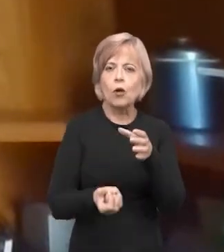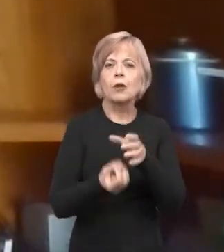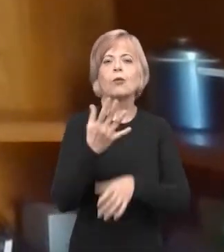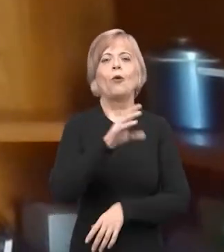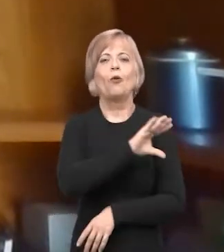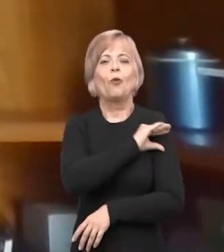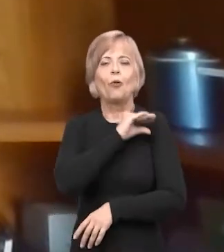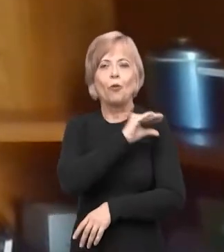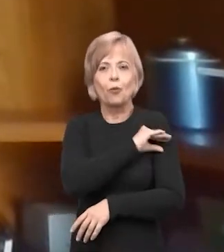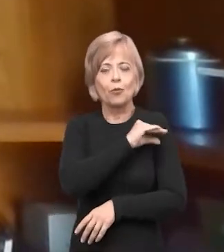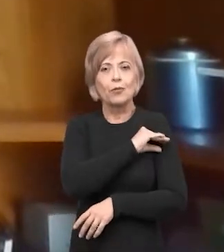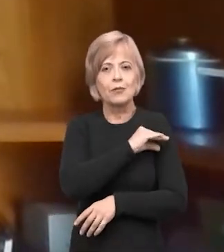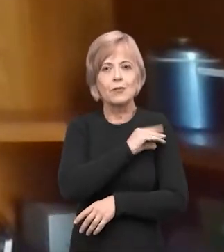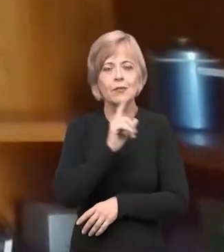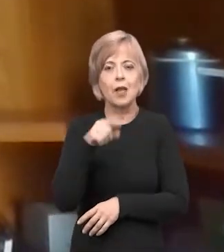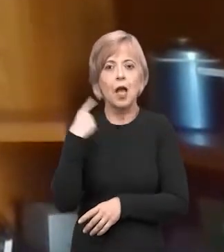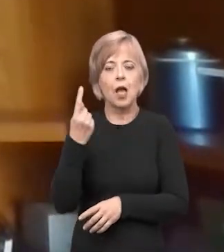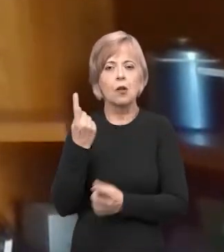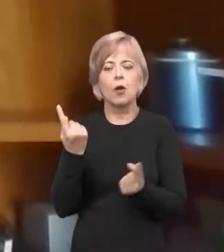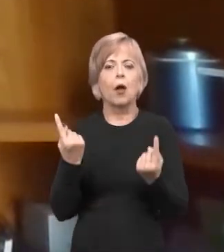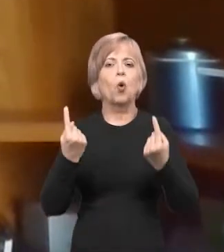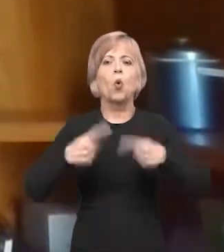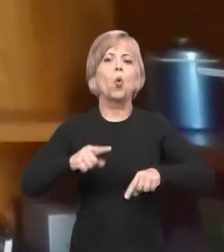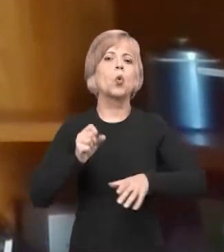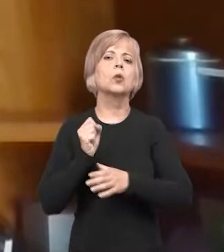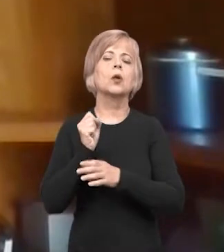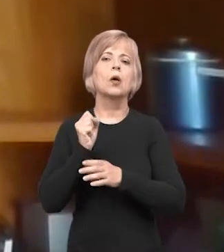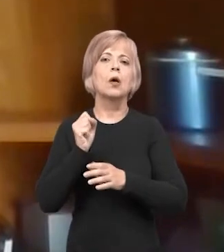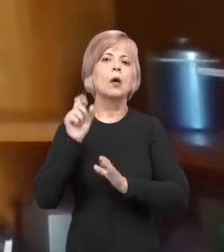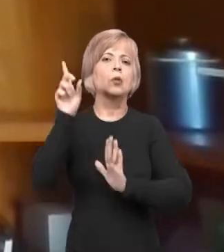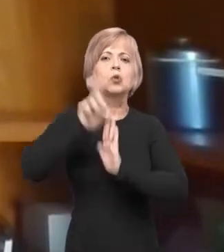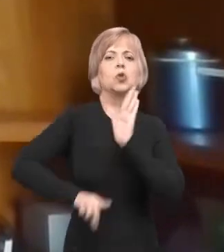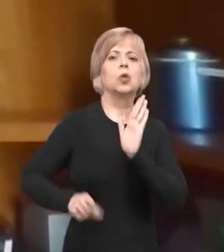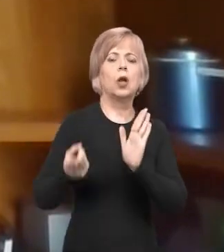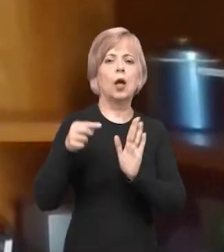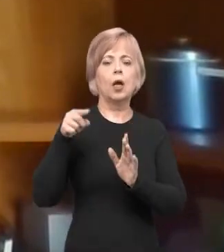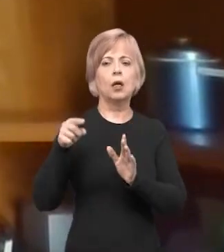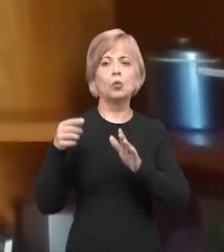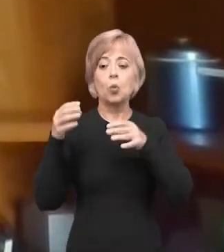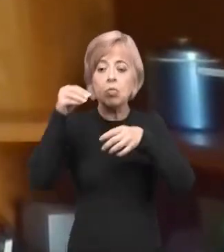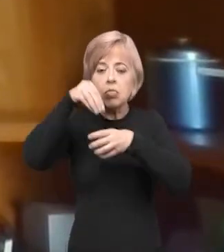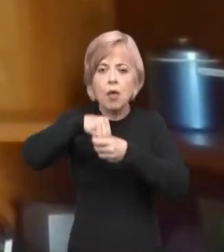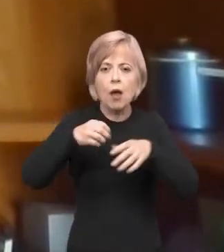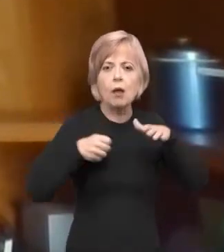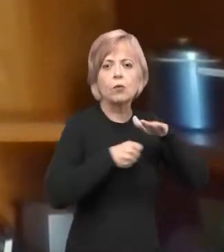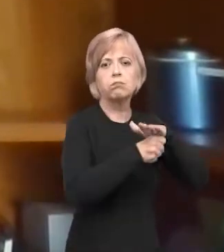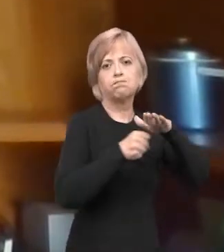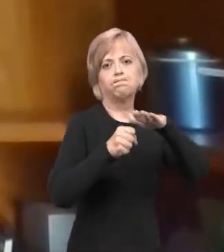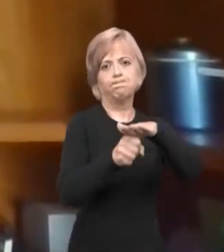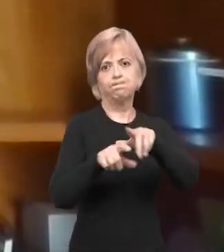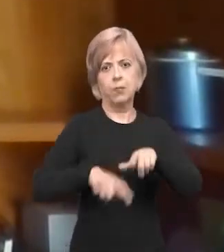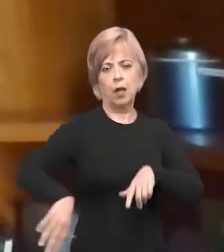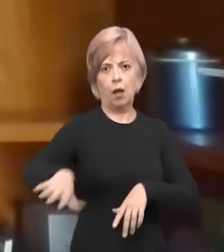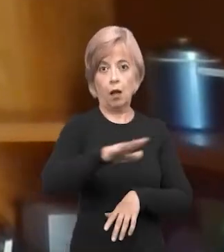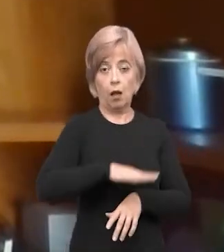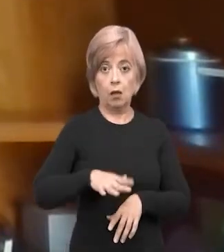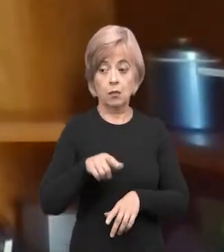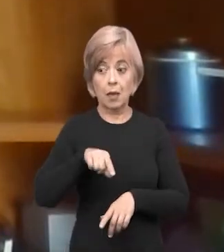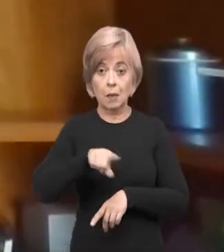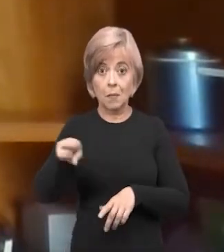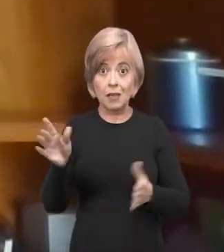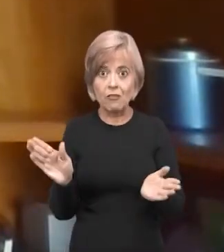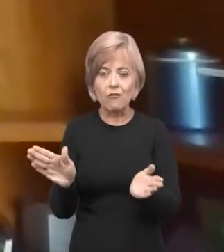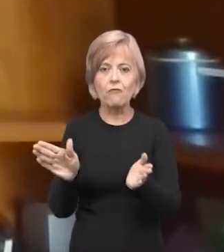o relatório final mostra violação de direitos dentro dessas unidades, o que também é importante para o judiciário, para que possa fechar a porta